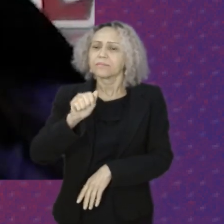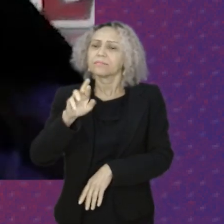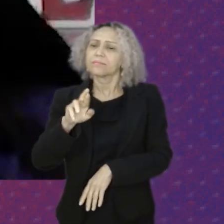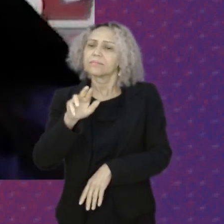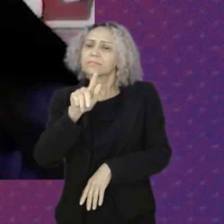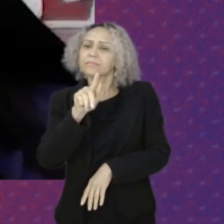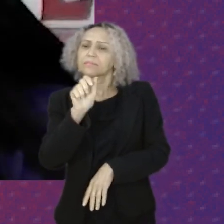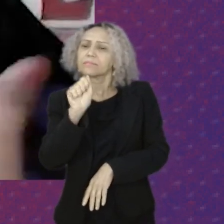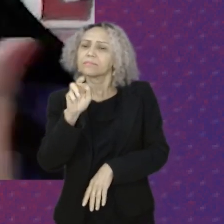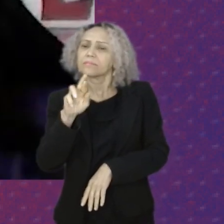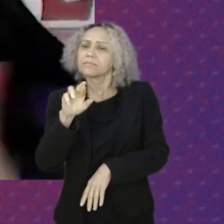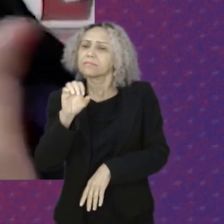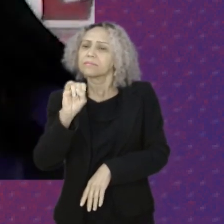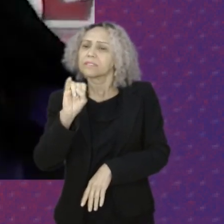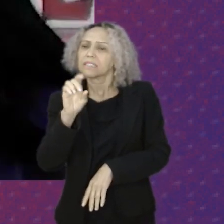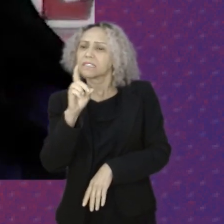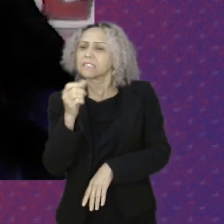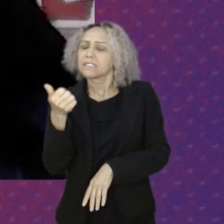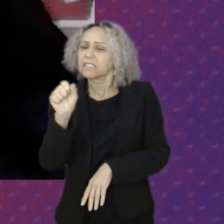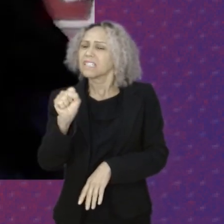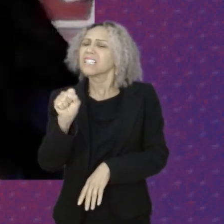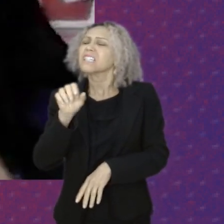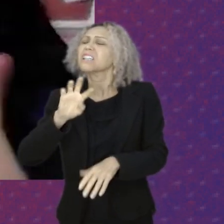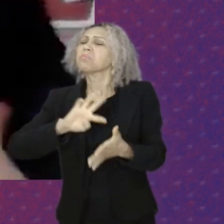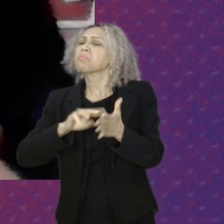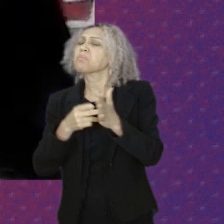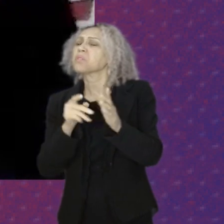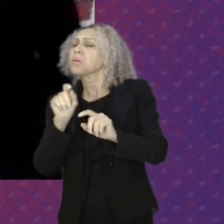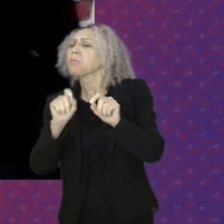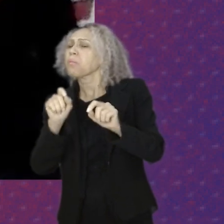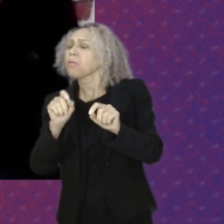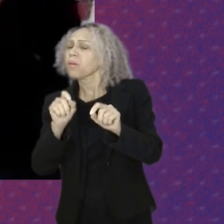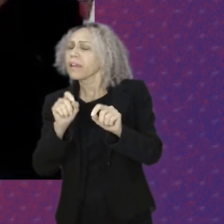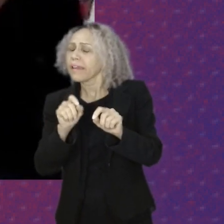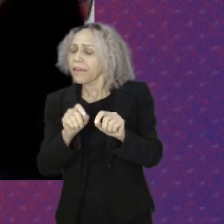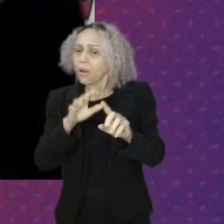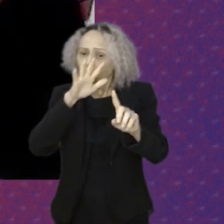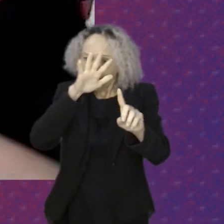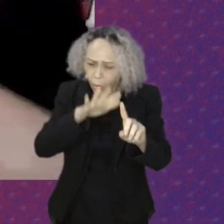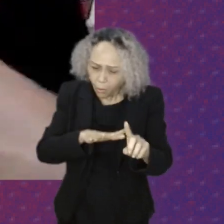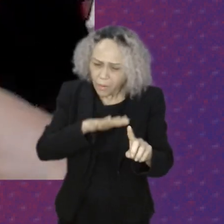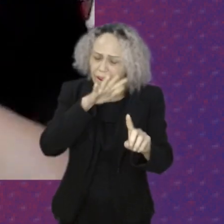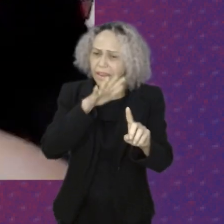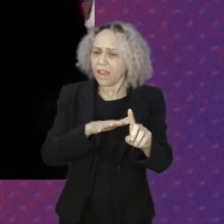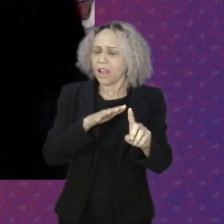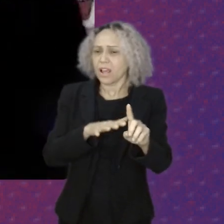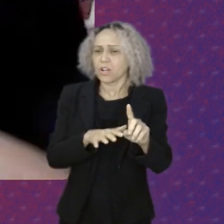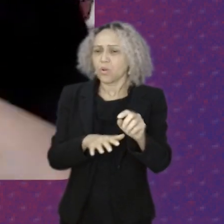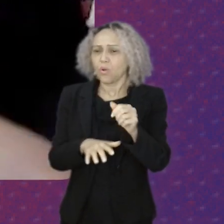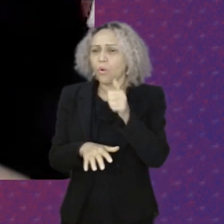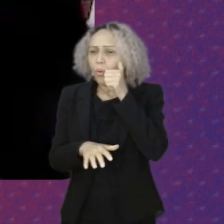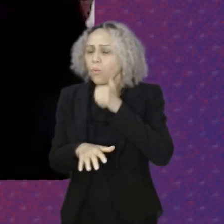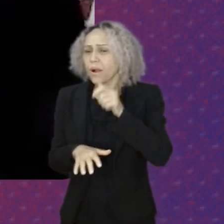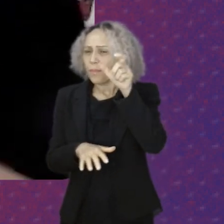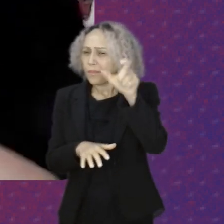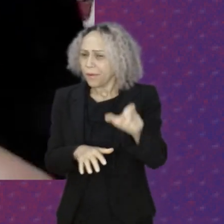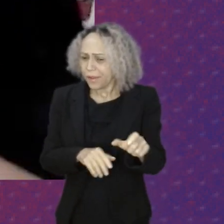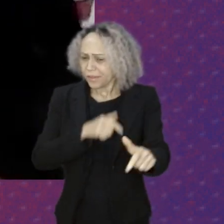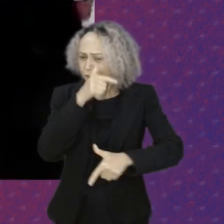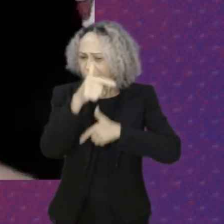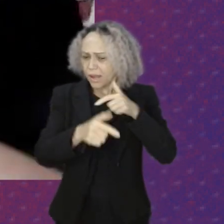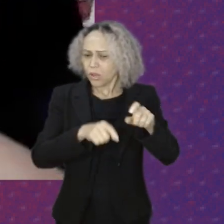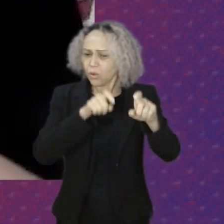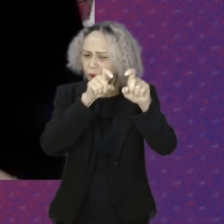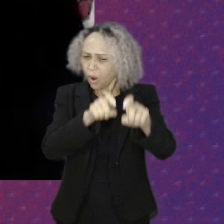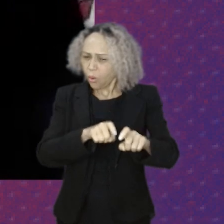em homenagem a uma mulher trabalhadora rural, presidente do sindicato de Alagoa Grande, no sertão paraibano, né,